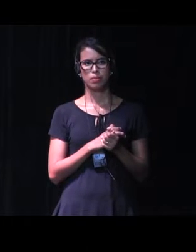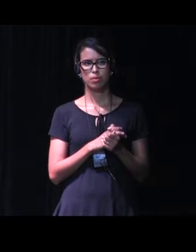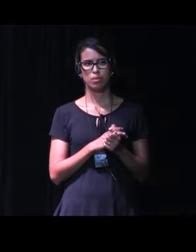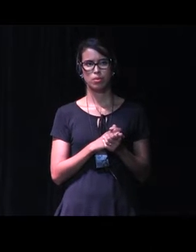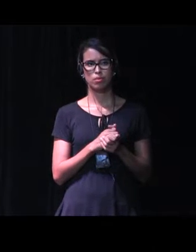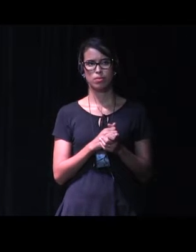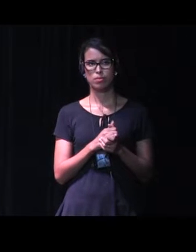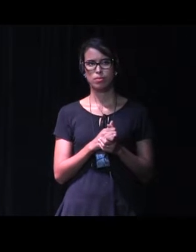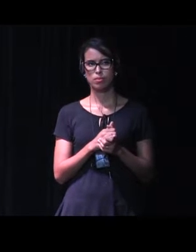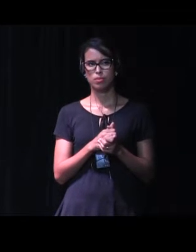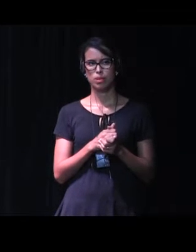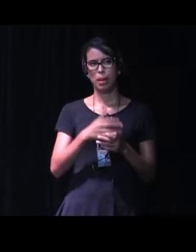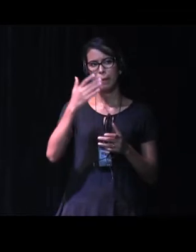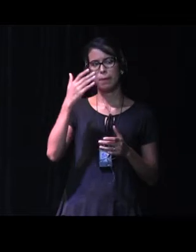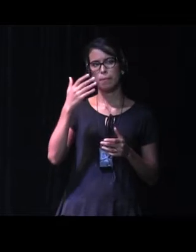não,